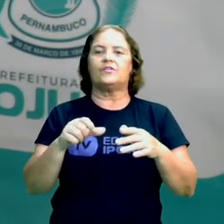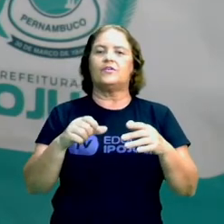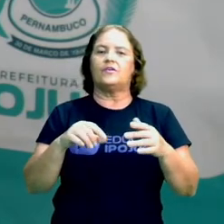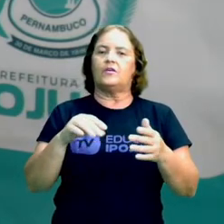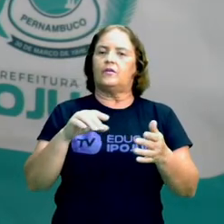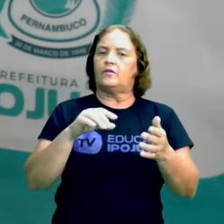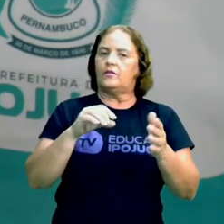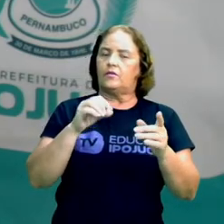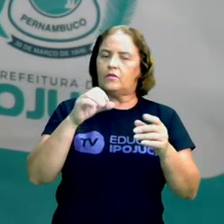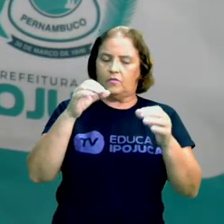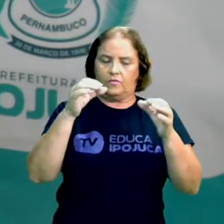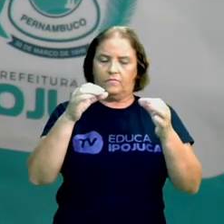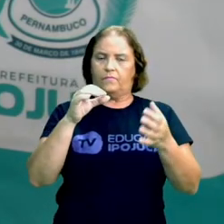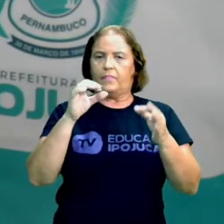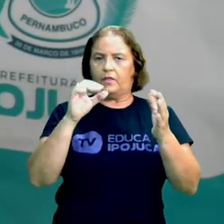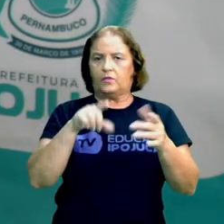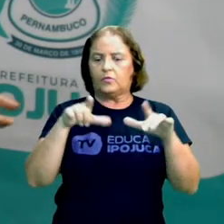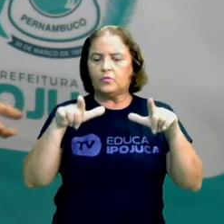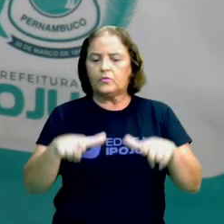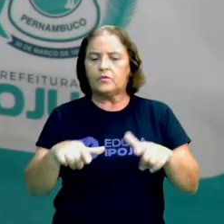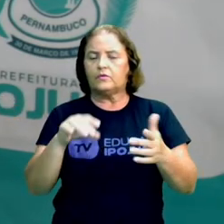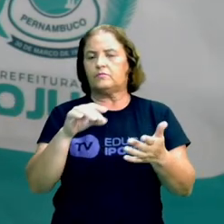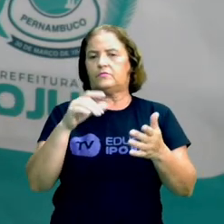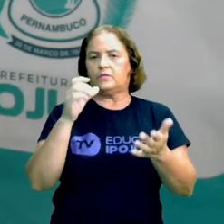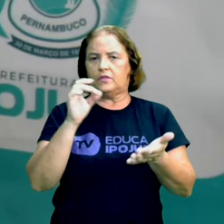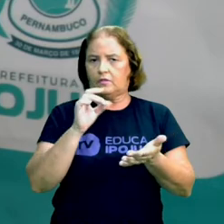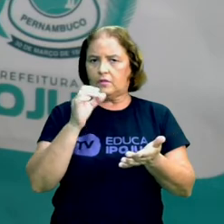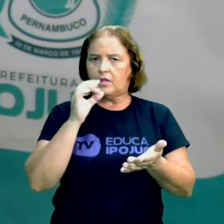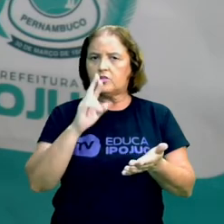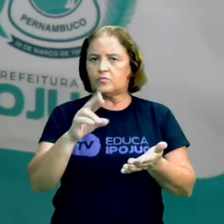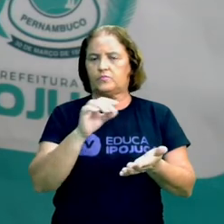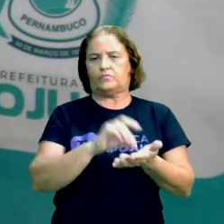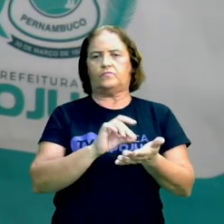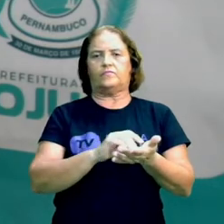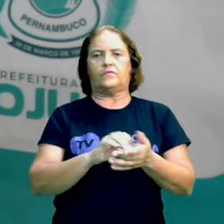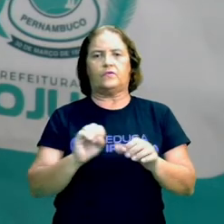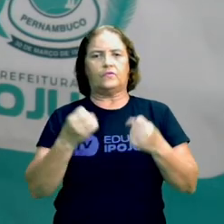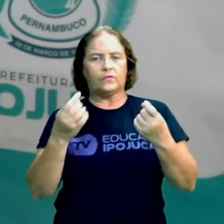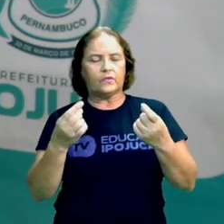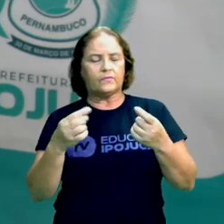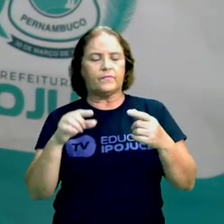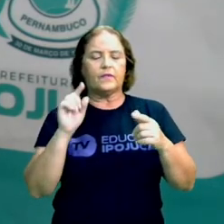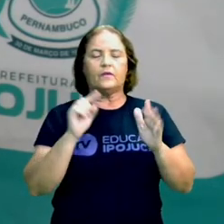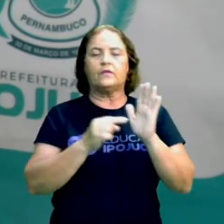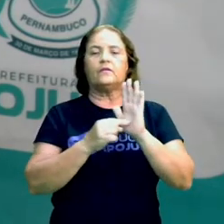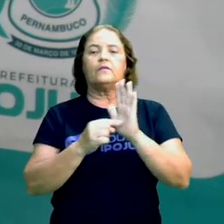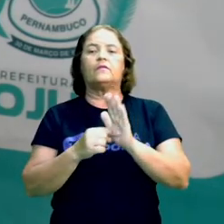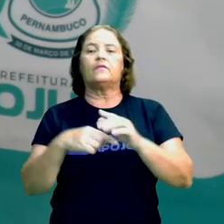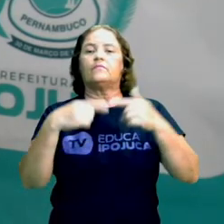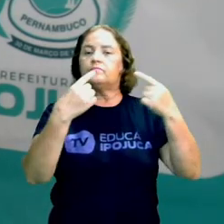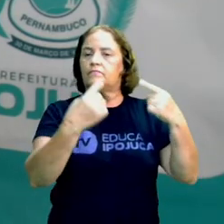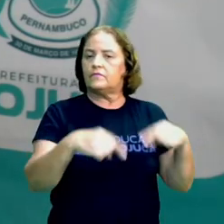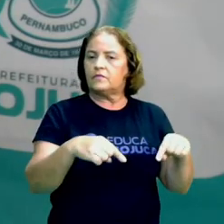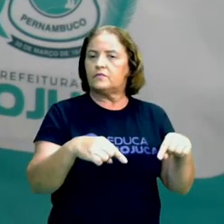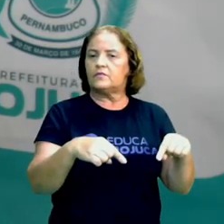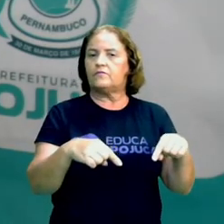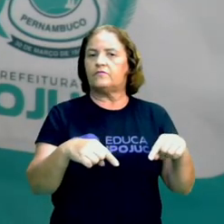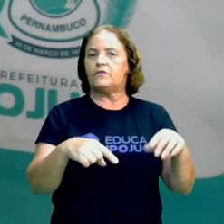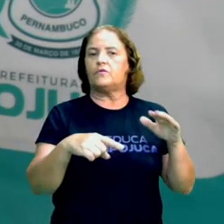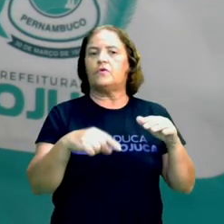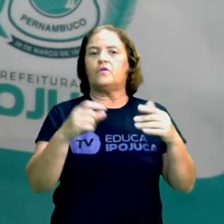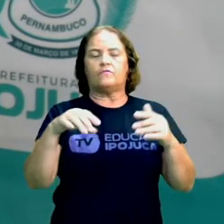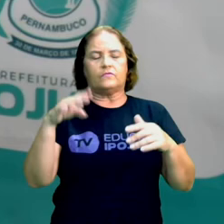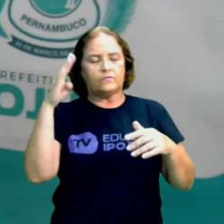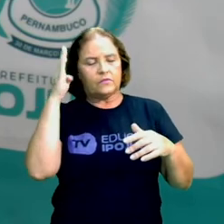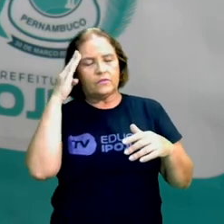em qualquer site, tá certo? Então, aí está o desafio. Hoje nós compreendemos um pouco o conceito do que é